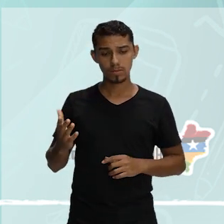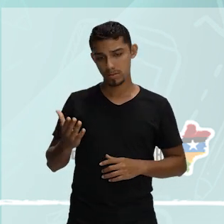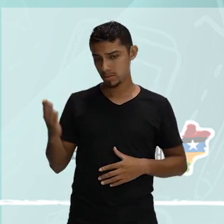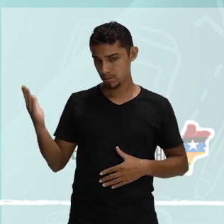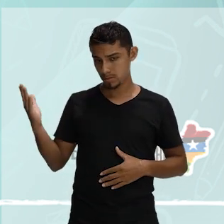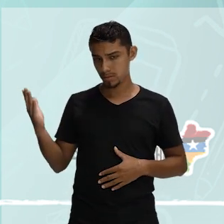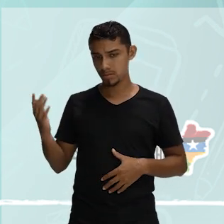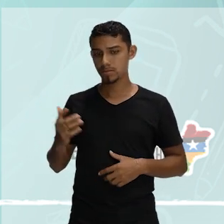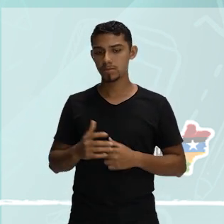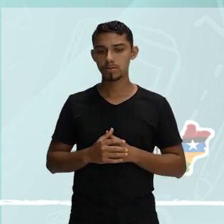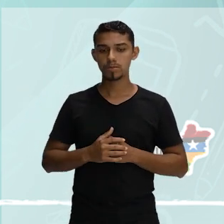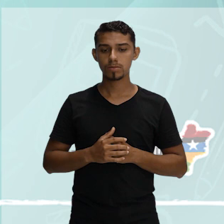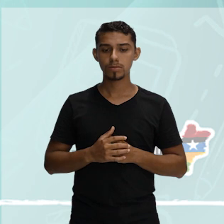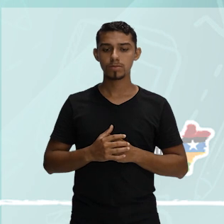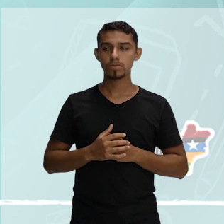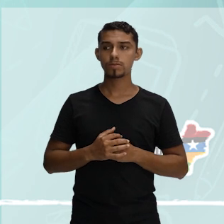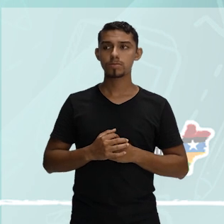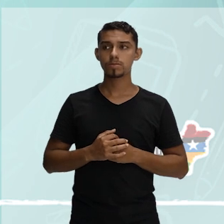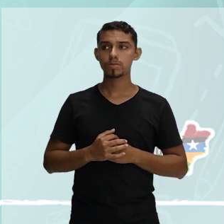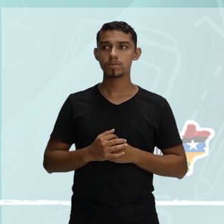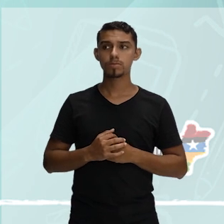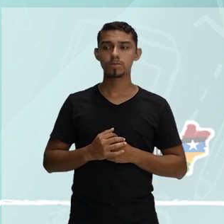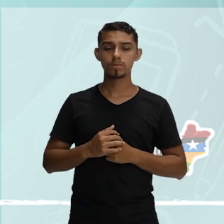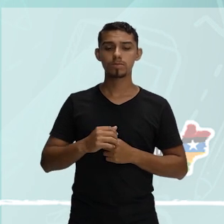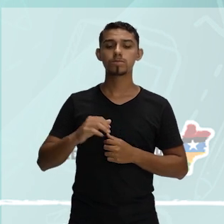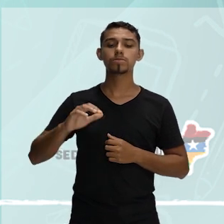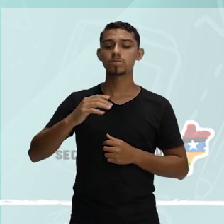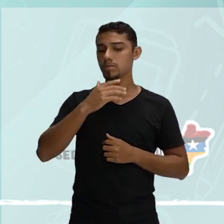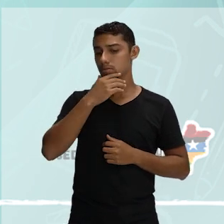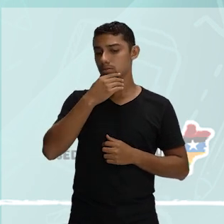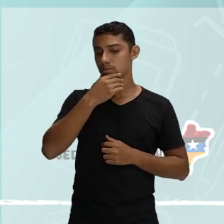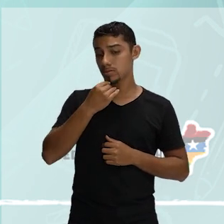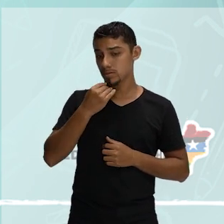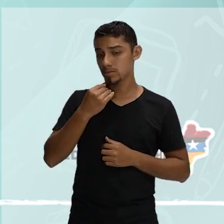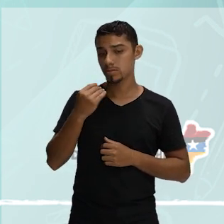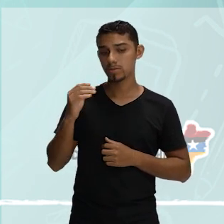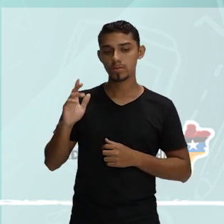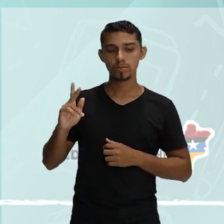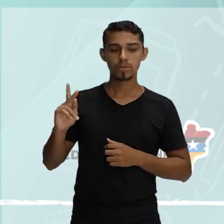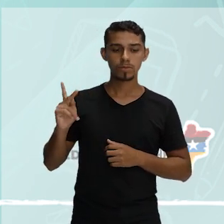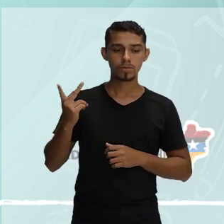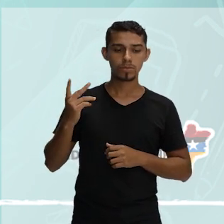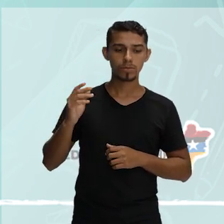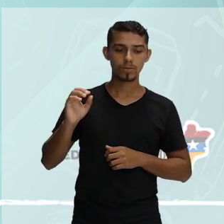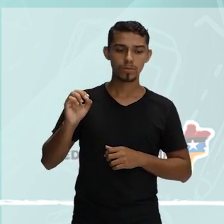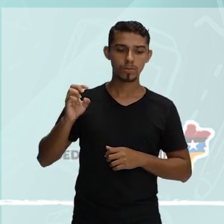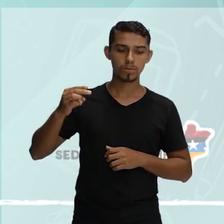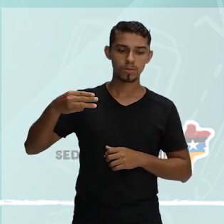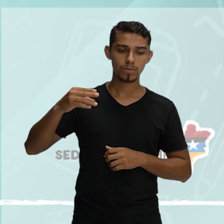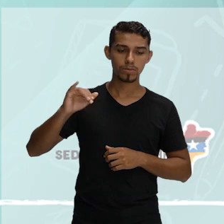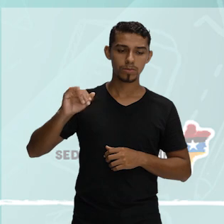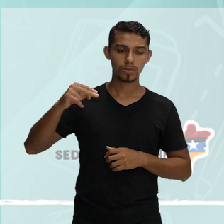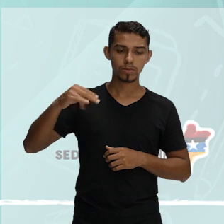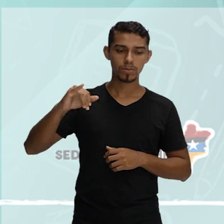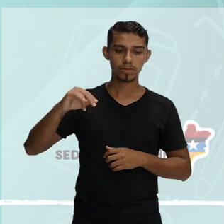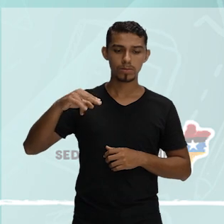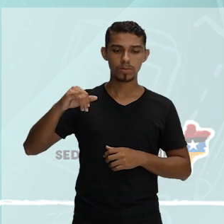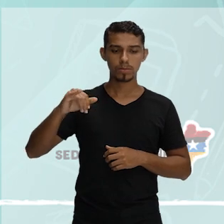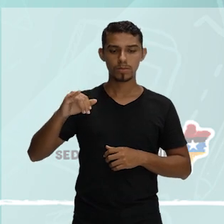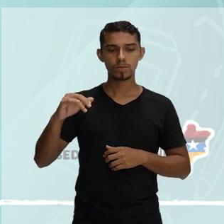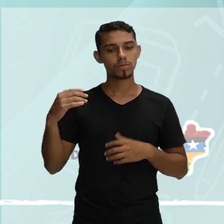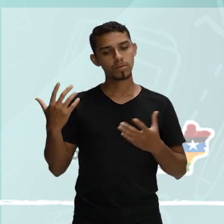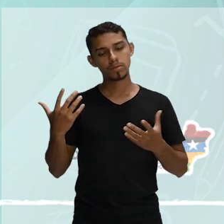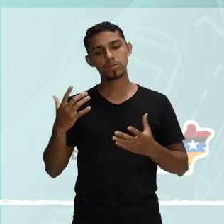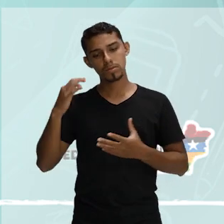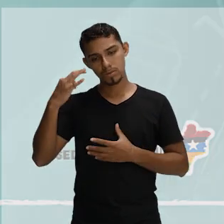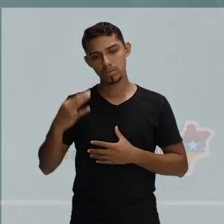esses indivíduos do PAN, possuem um ancestral comum. Quem é? Hominine. Então, a alternativa correta aqui,